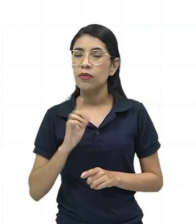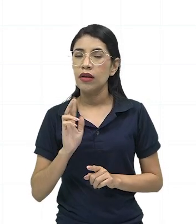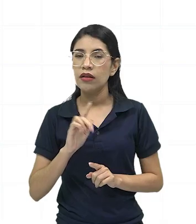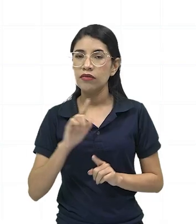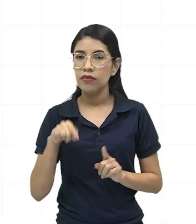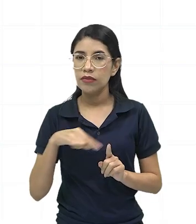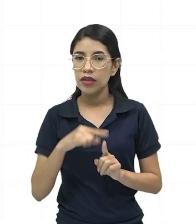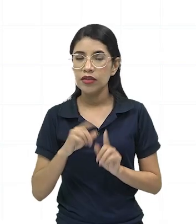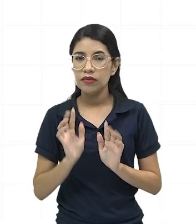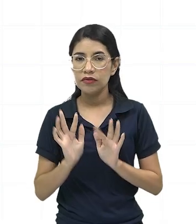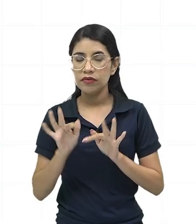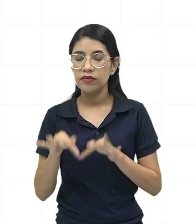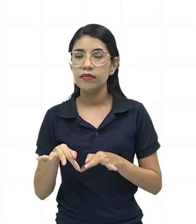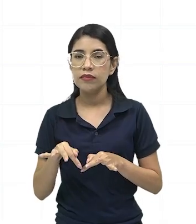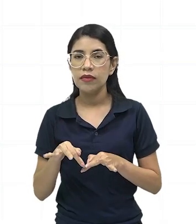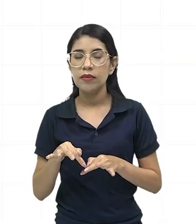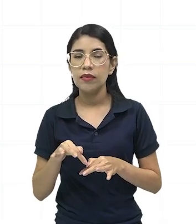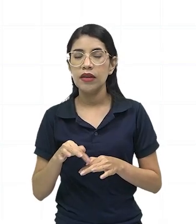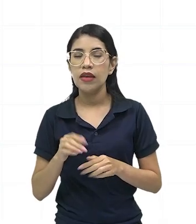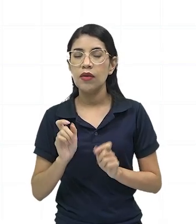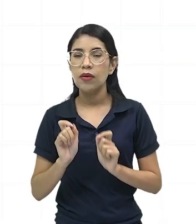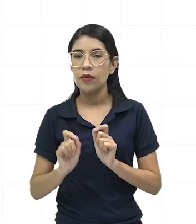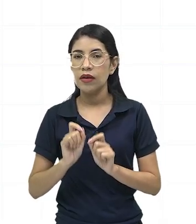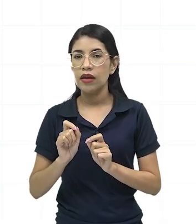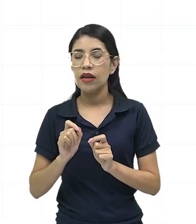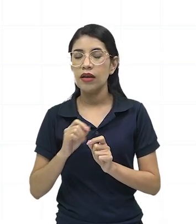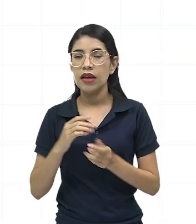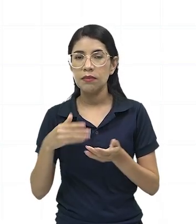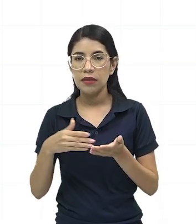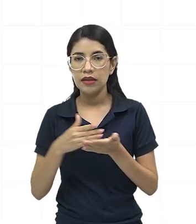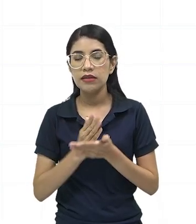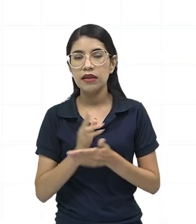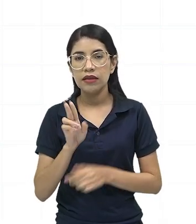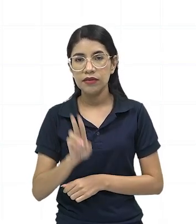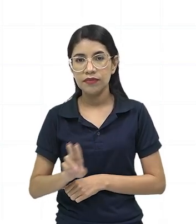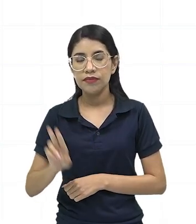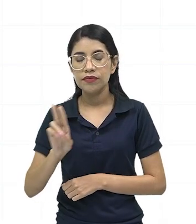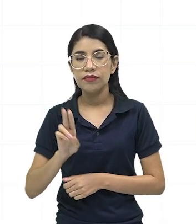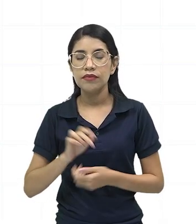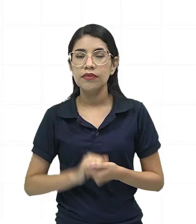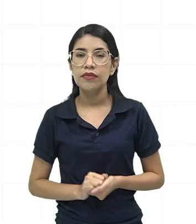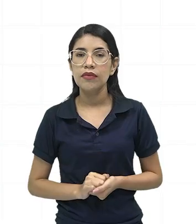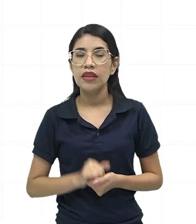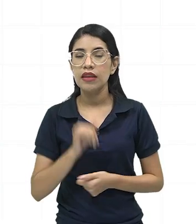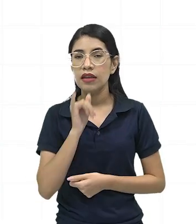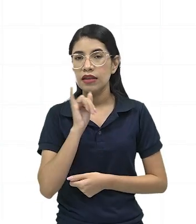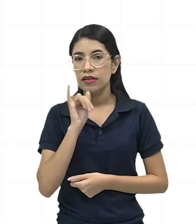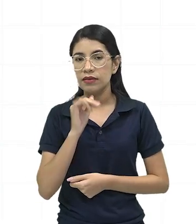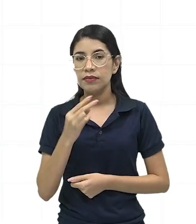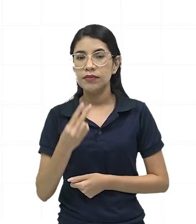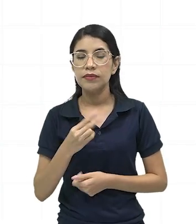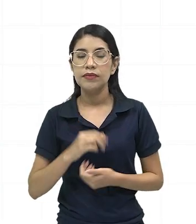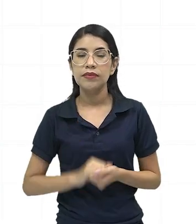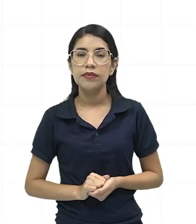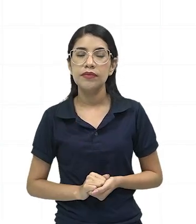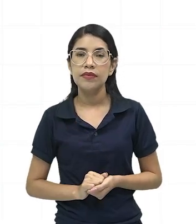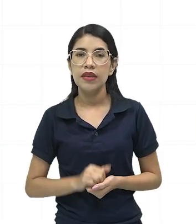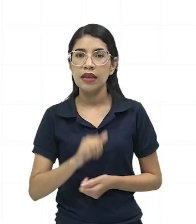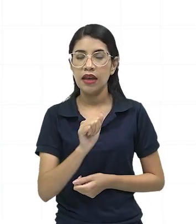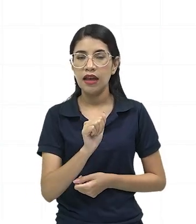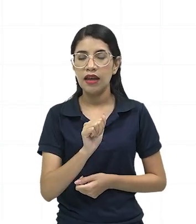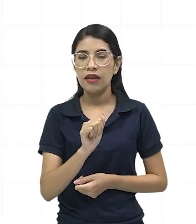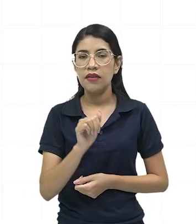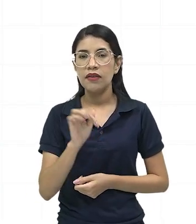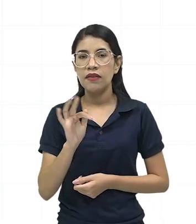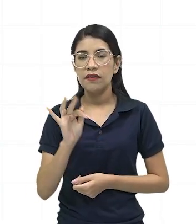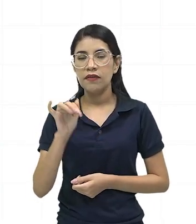para que, com o fim de ingressar na universidade. Lá no exemplo 2, temos o a fim